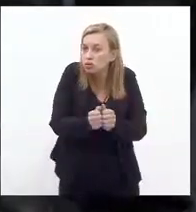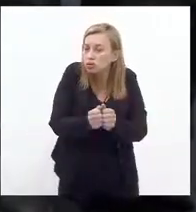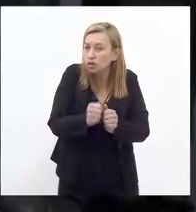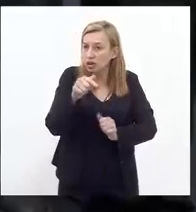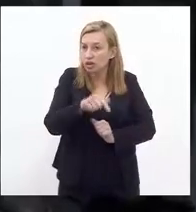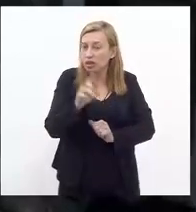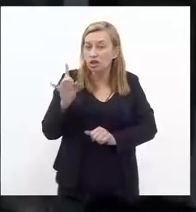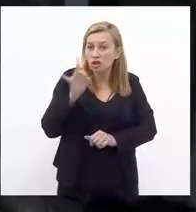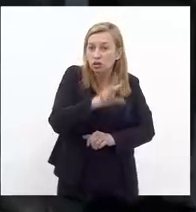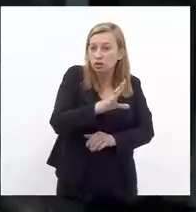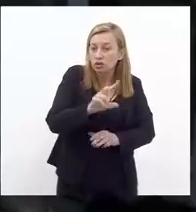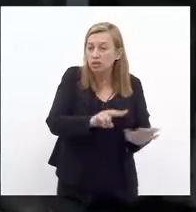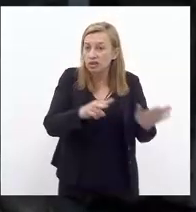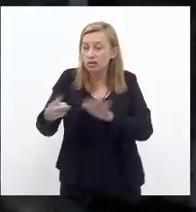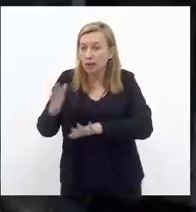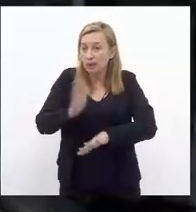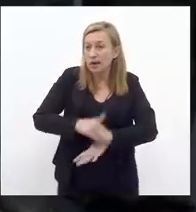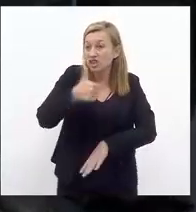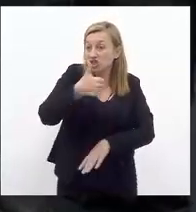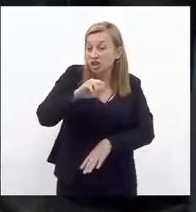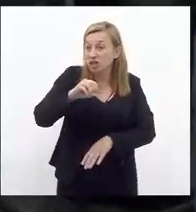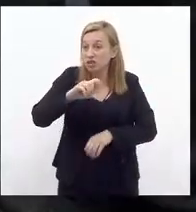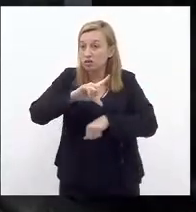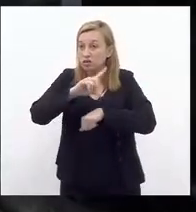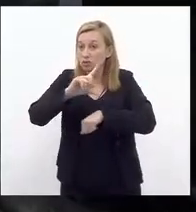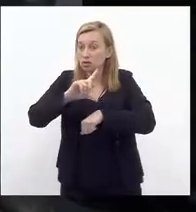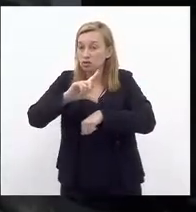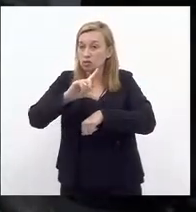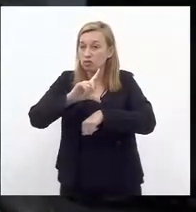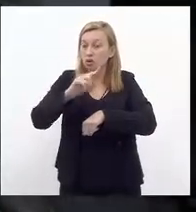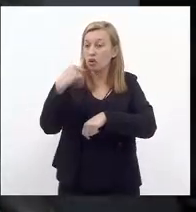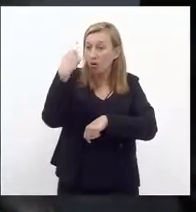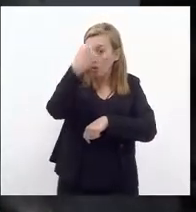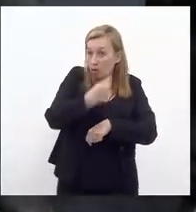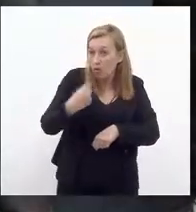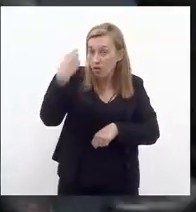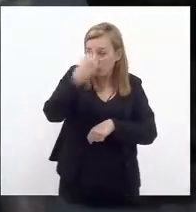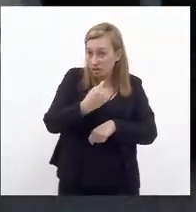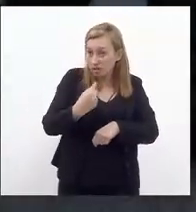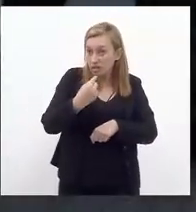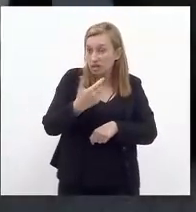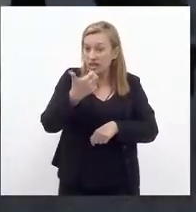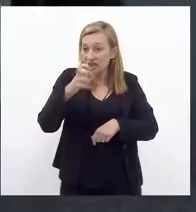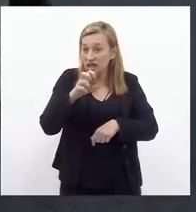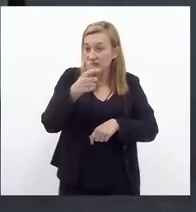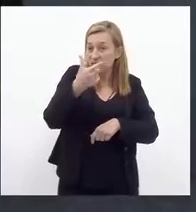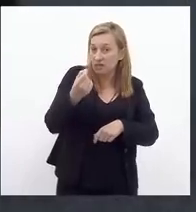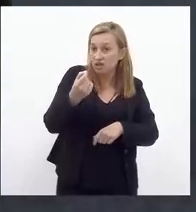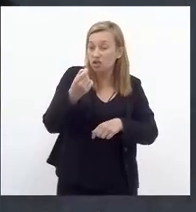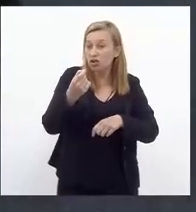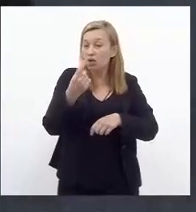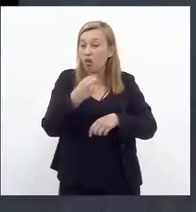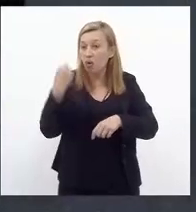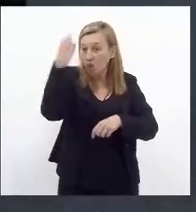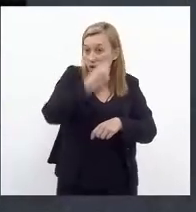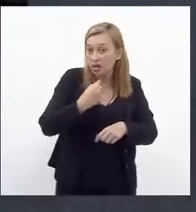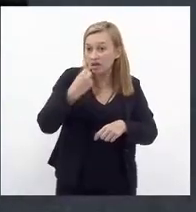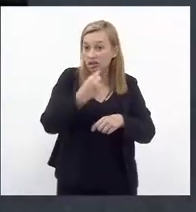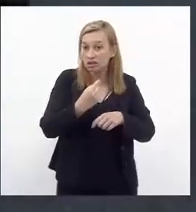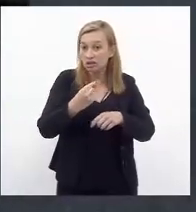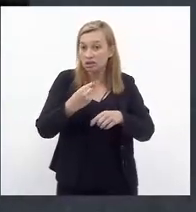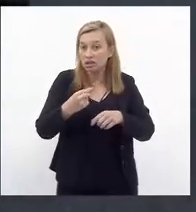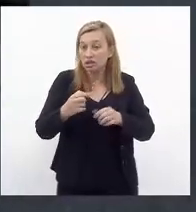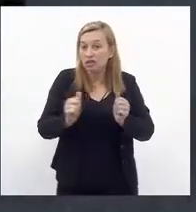nas últimas semanas foram mais de dez horas Colégio Livres mais de 15 20 horas e audiências públicas participa integralmente